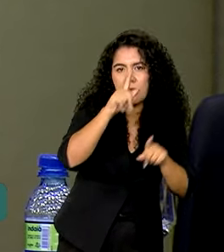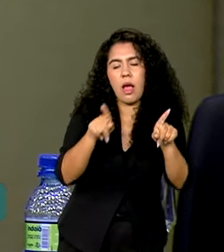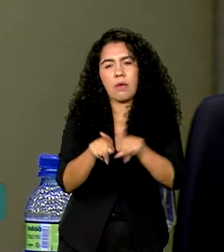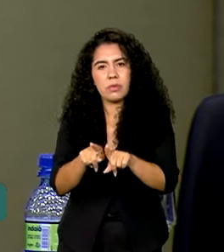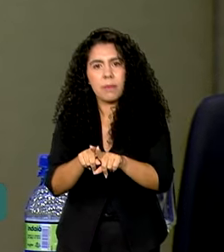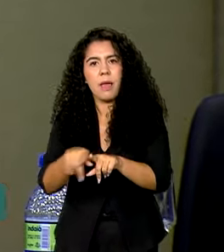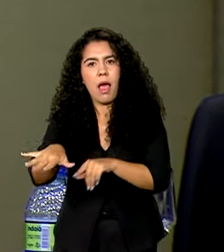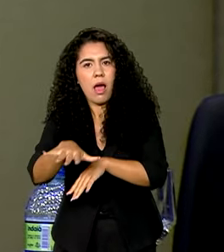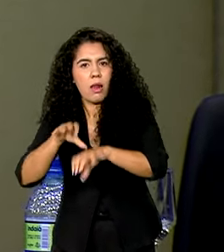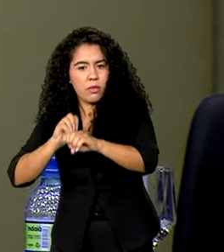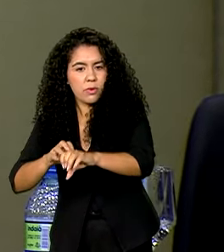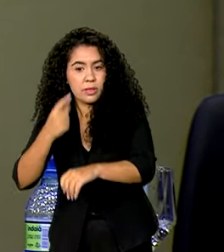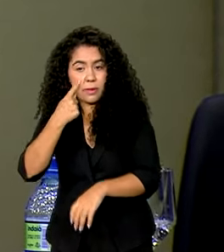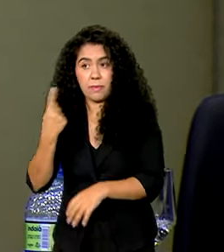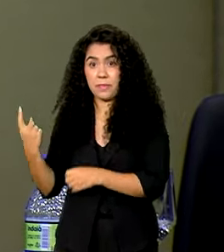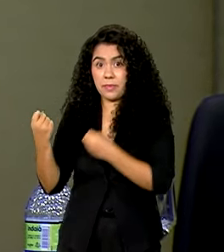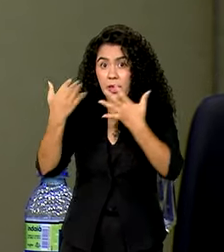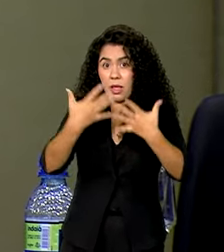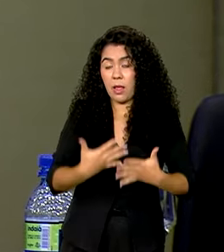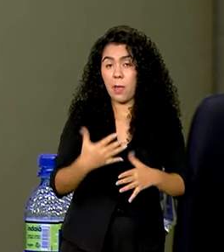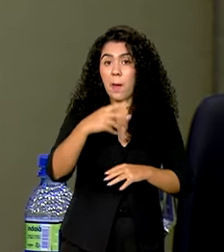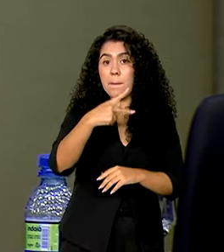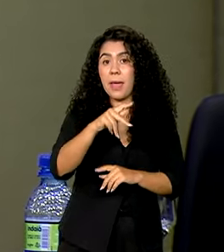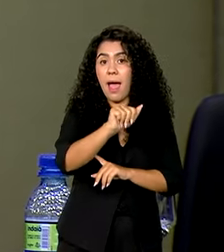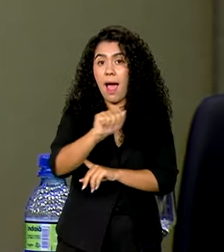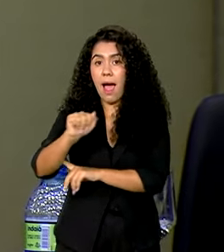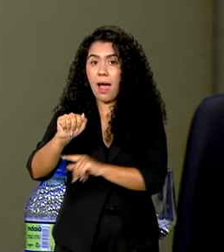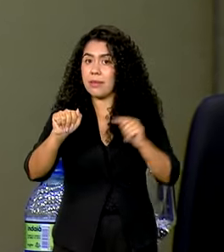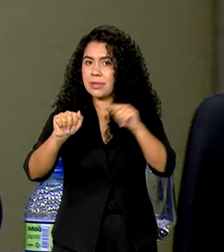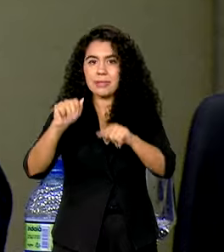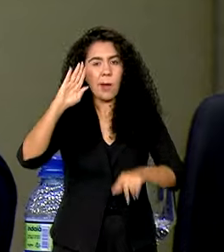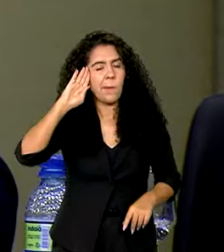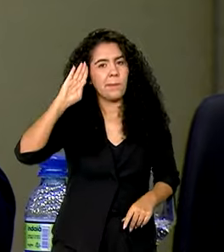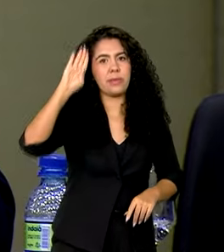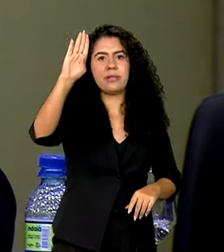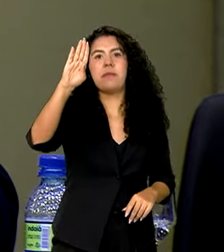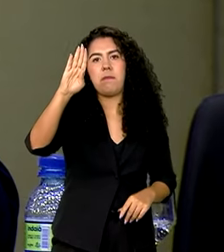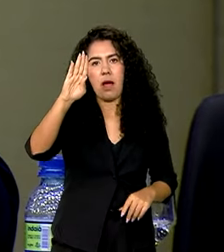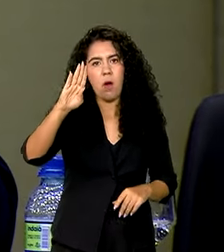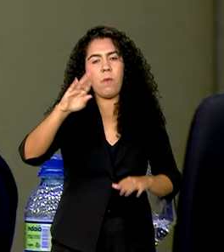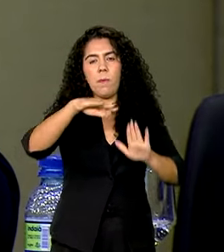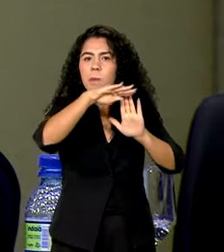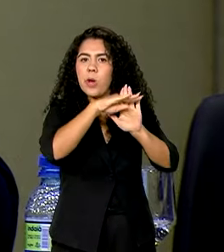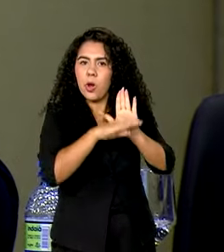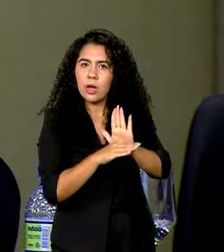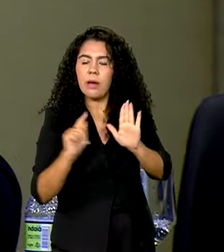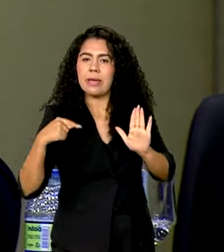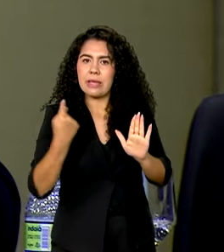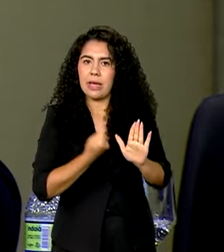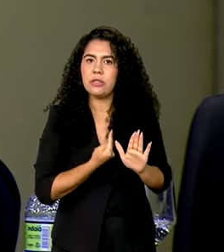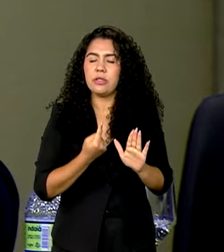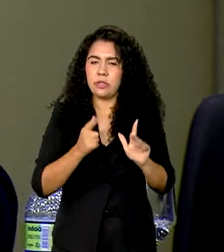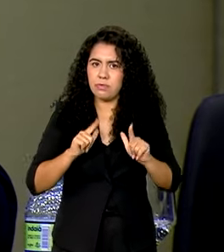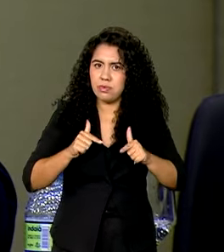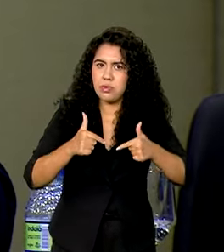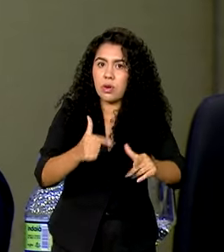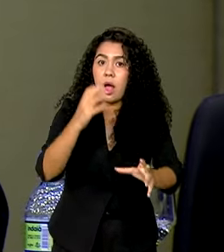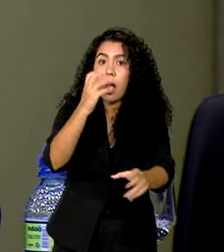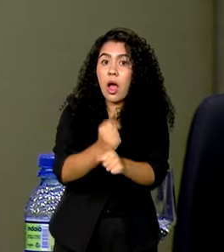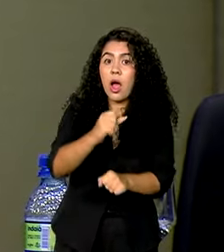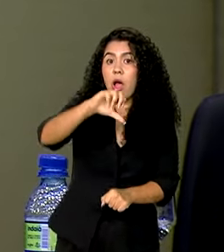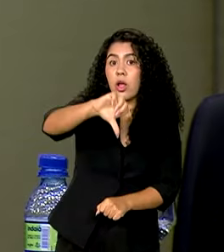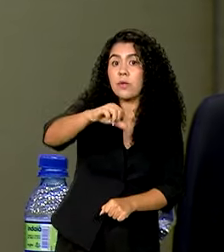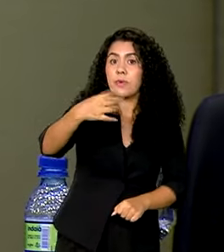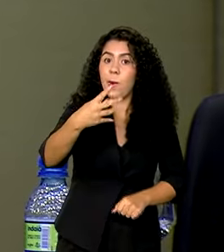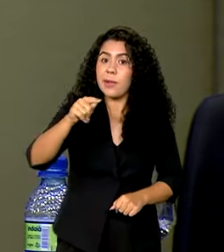que é o principal programa que nós desenvolvemos em parceria com o MDA e com o MDS, já são 94 mil